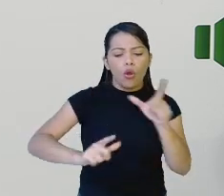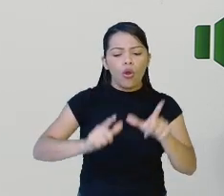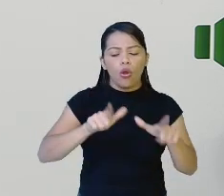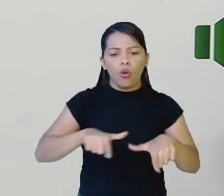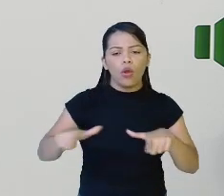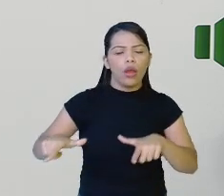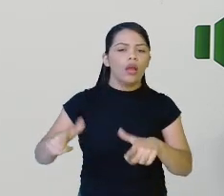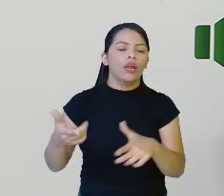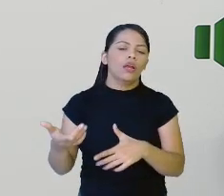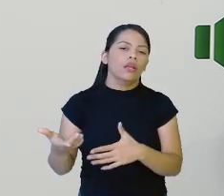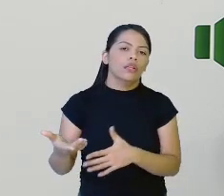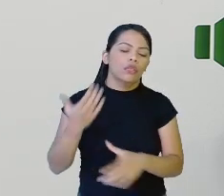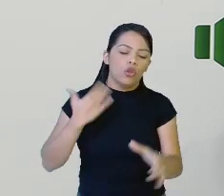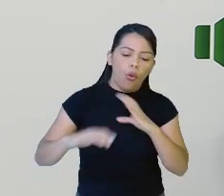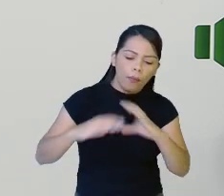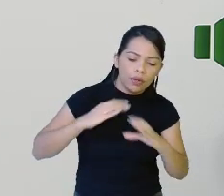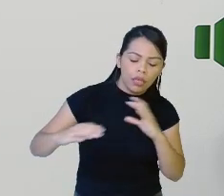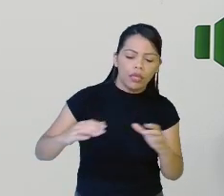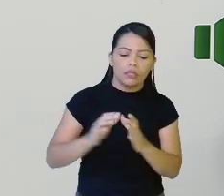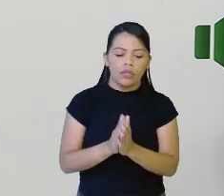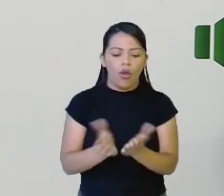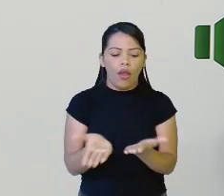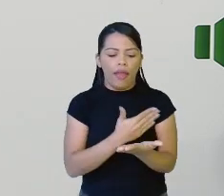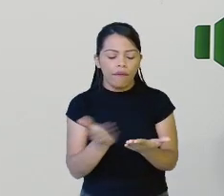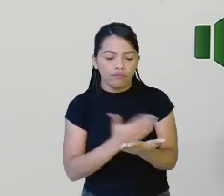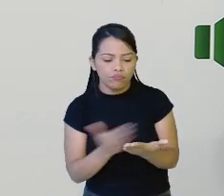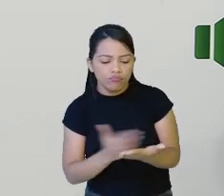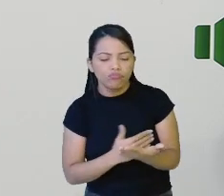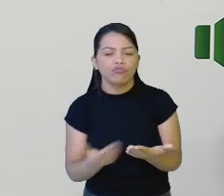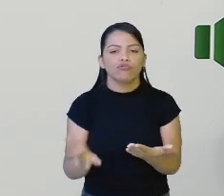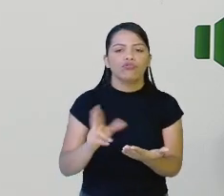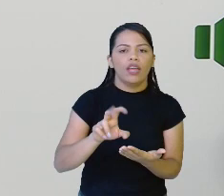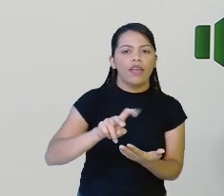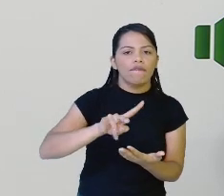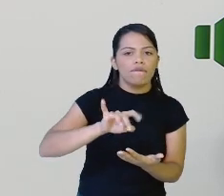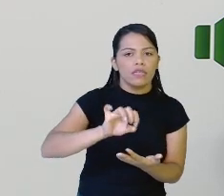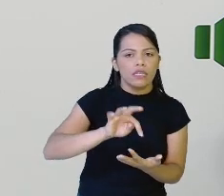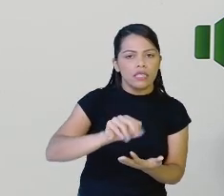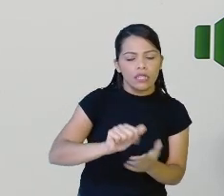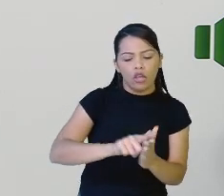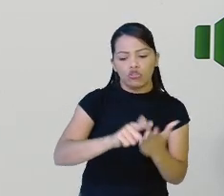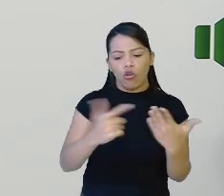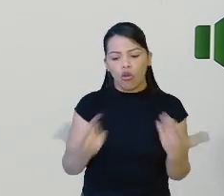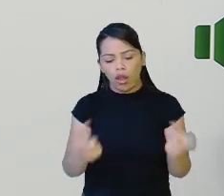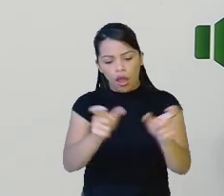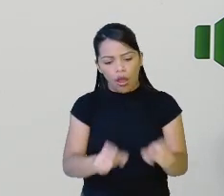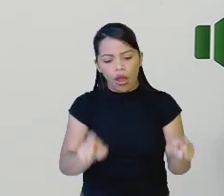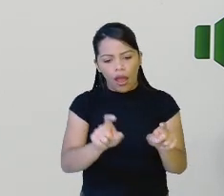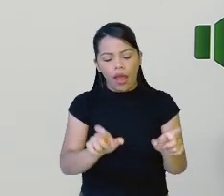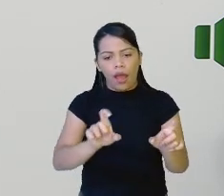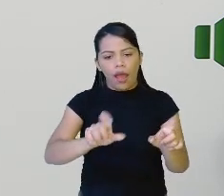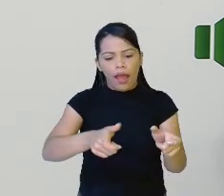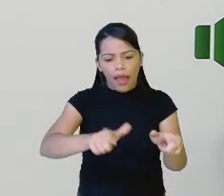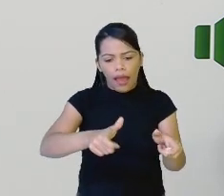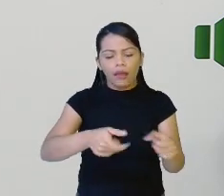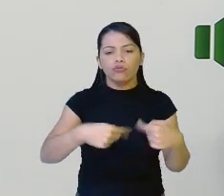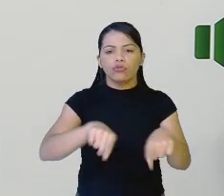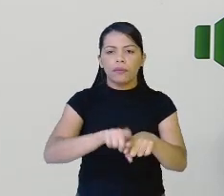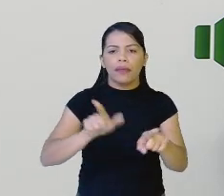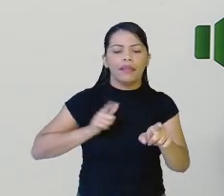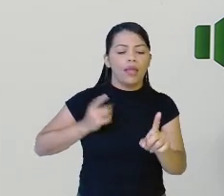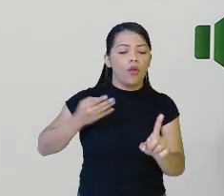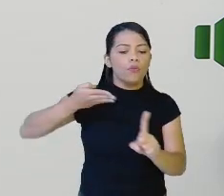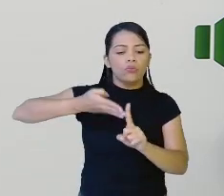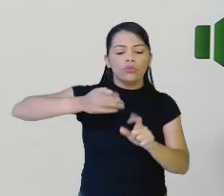como revistas, jornais, rádios, e tem como objetivo fazer uma análise